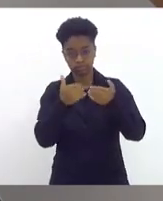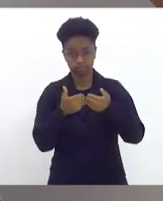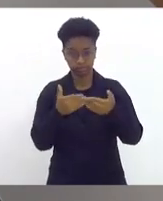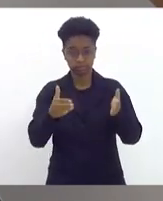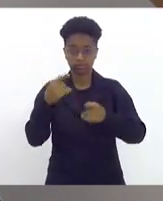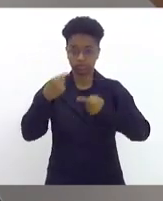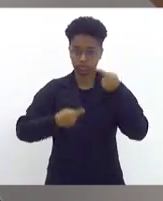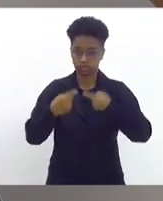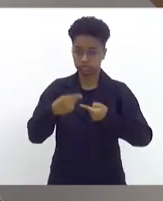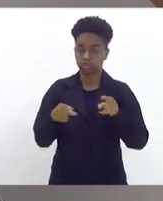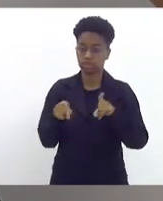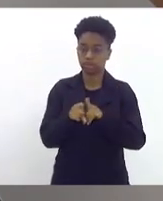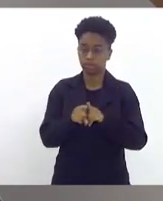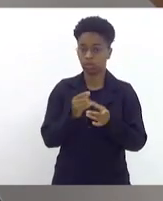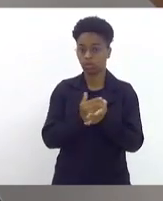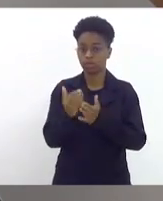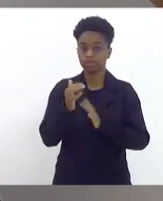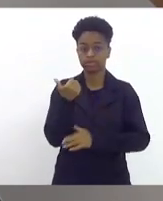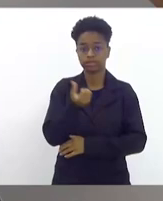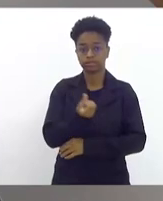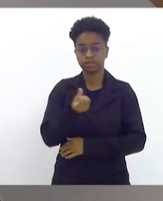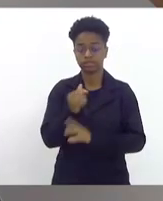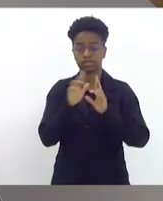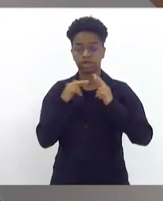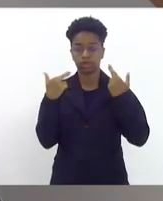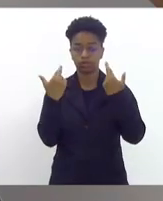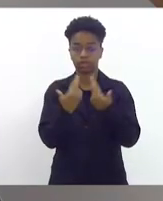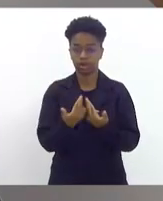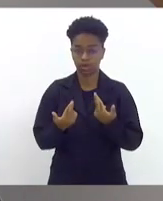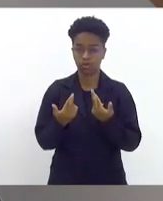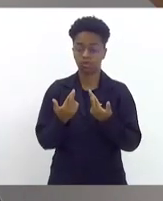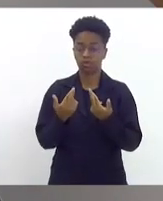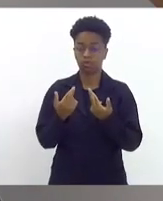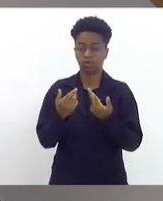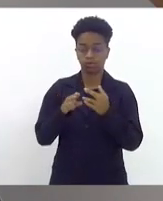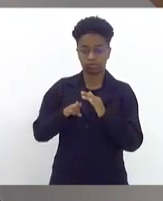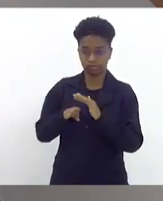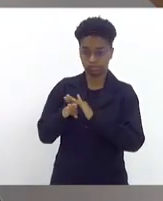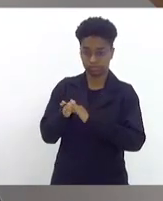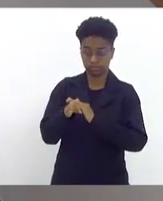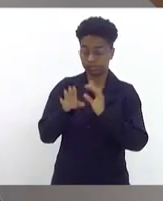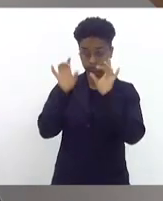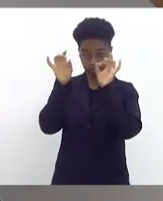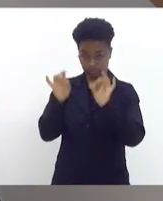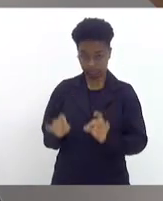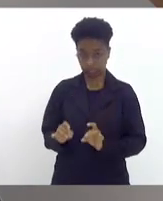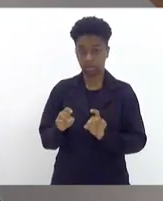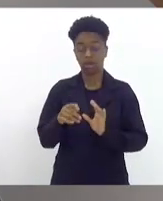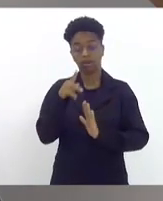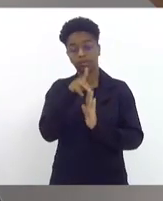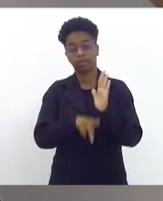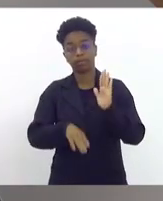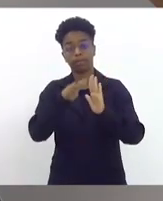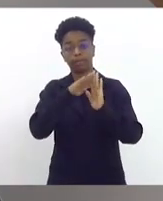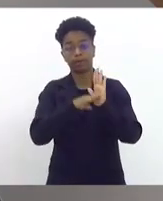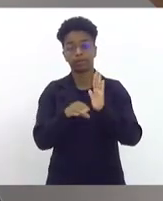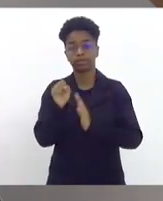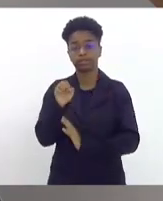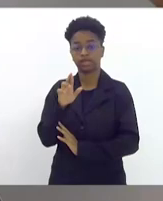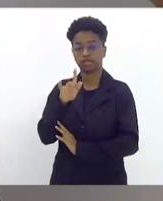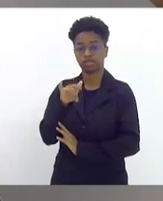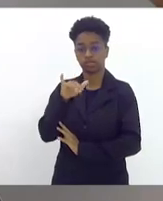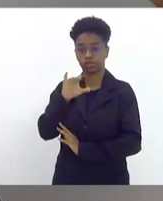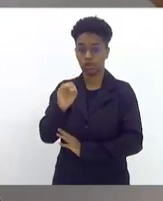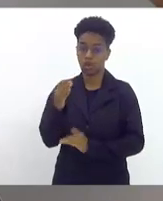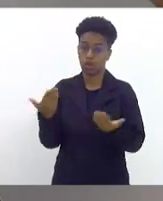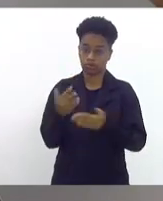passo a sexta reunião extraordinária projetos da pauta de relatoria do deputado Doutor Serginho ele